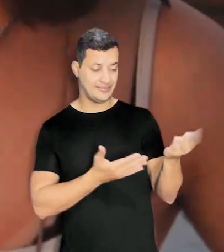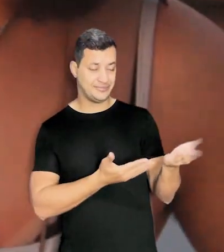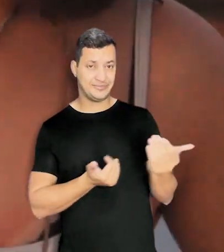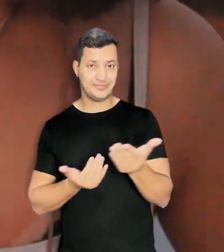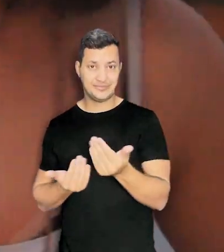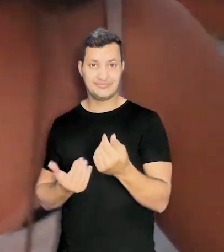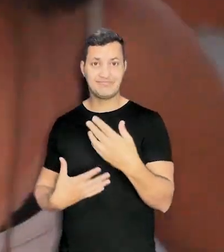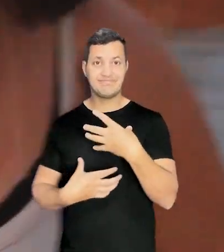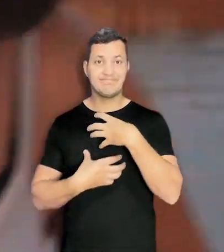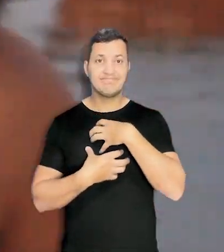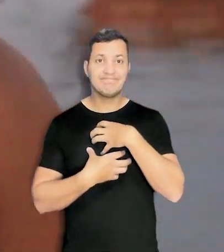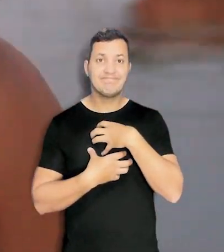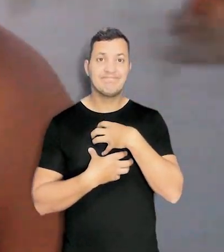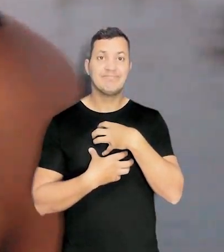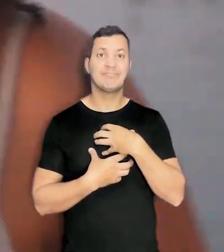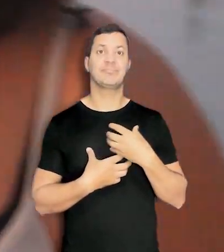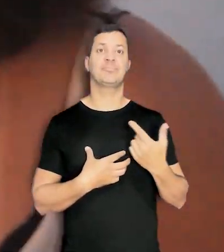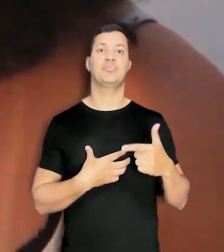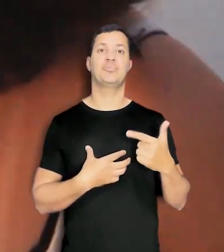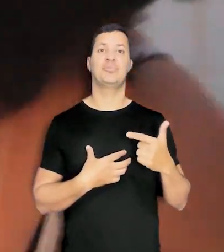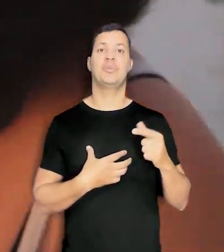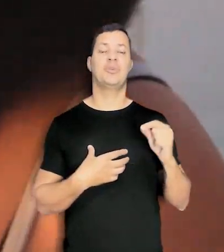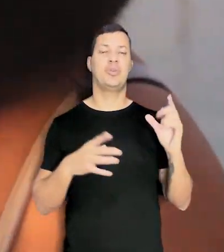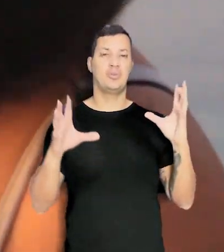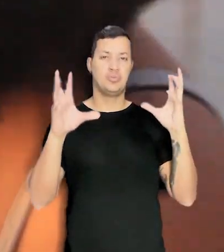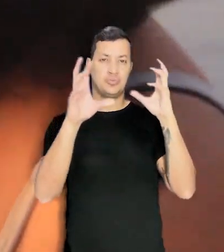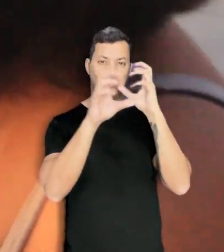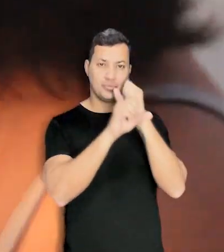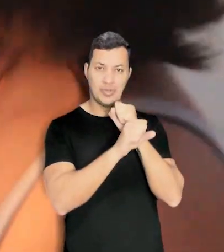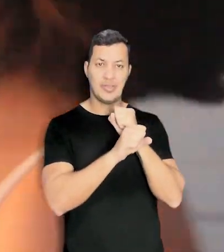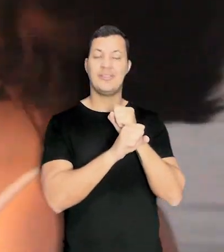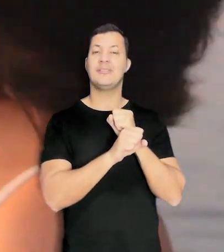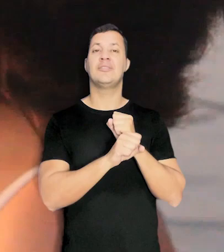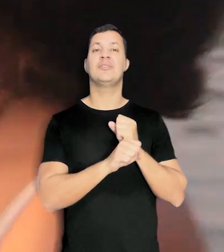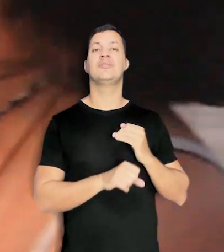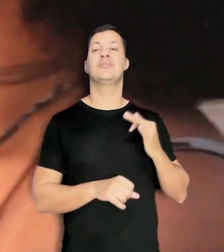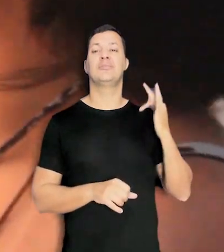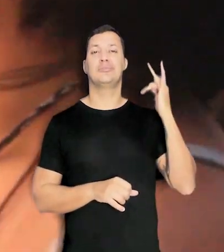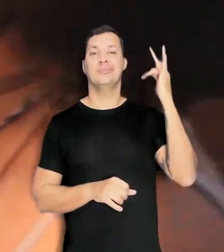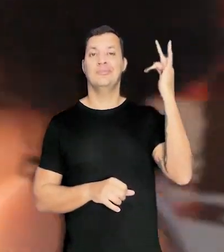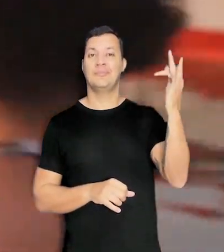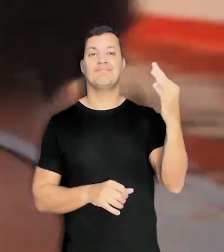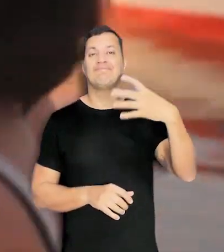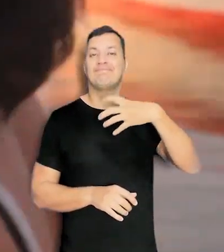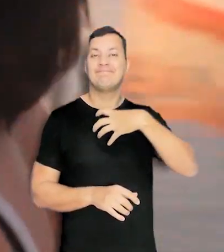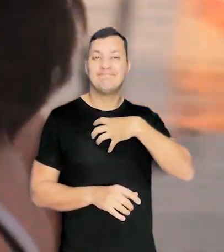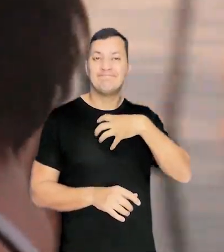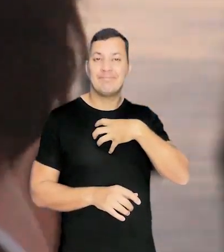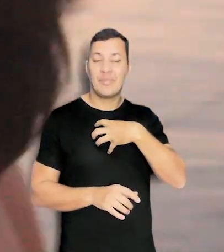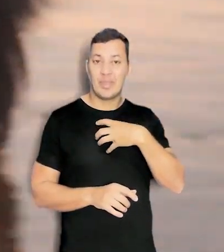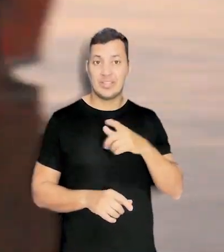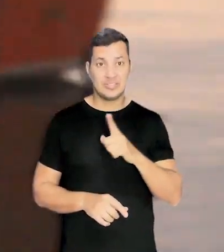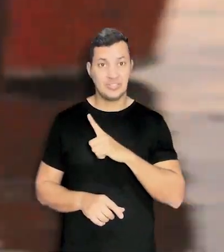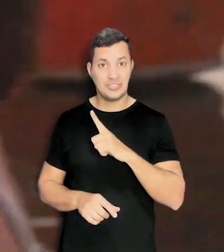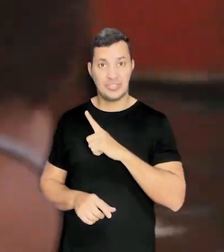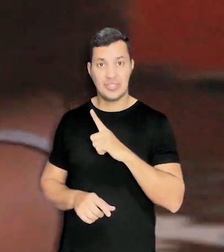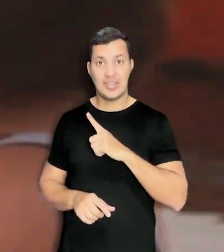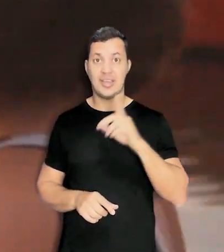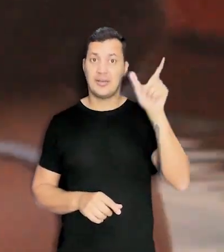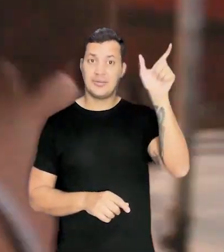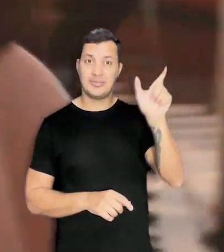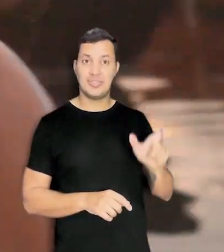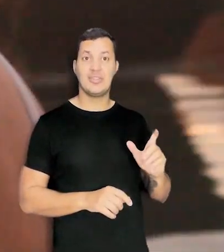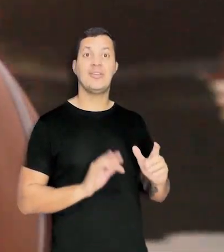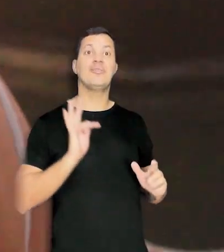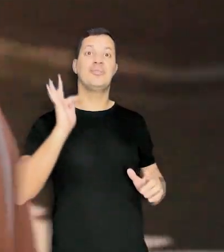o sentimento que ela sentiu de não ter essa sombra, isso não vai precisar ser um sentimento existente para uma pessoa lá